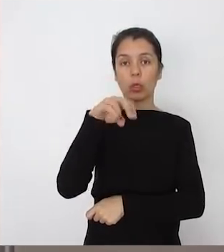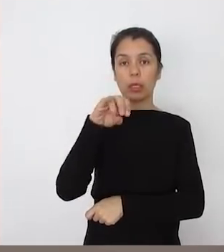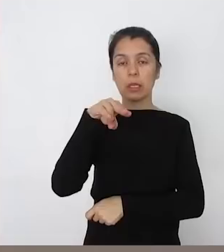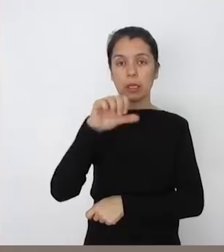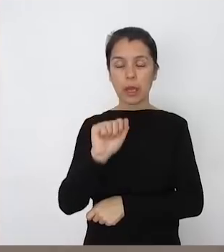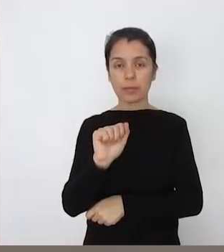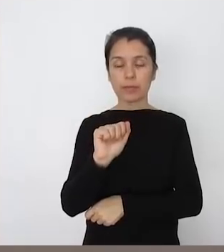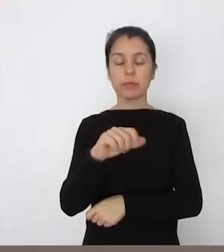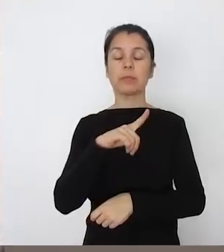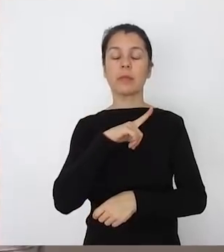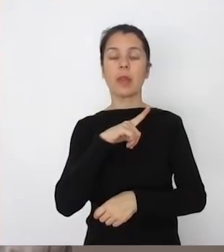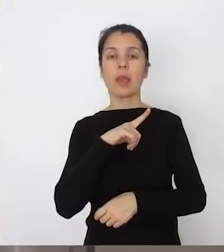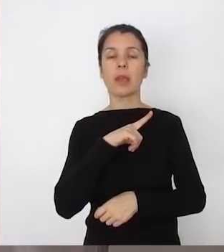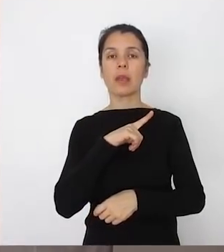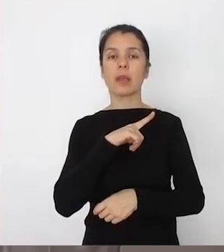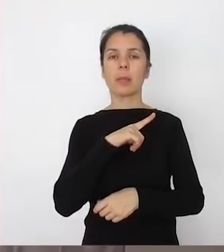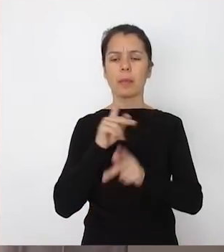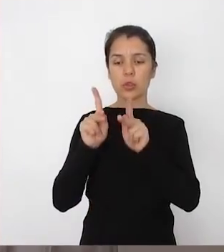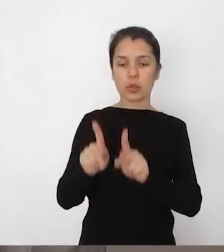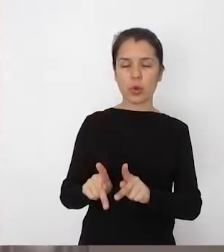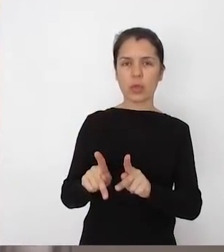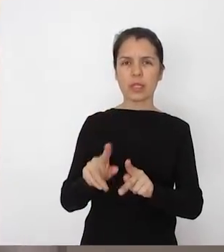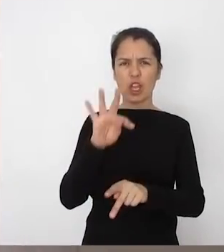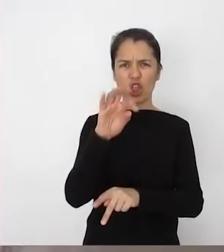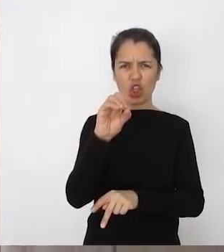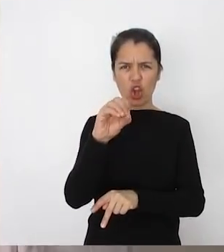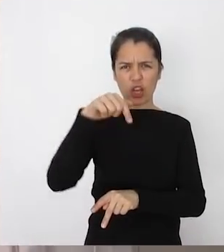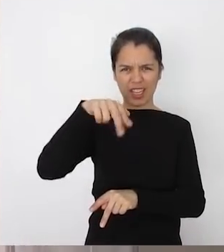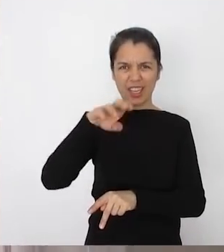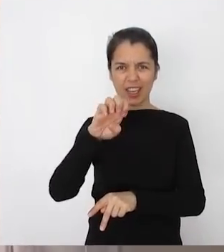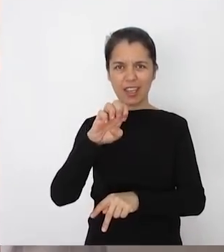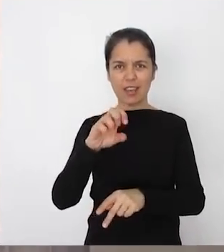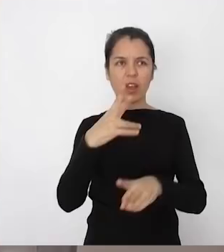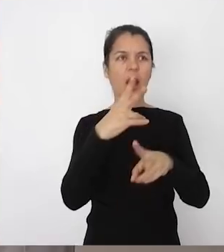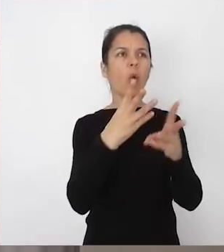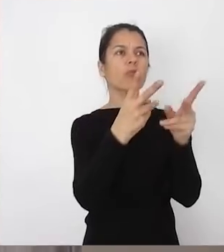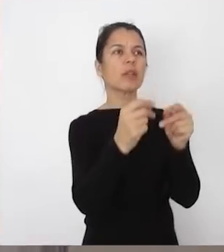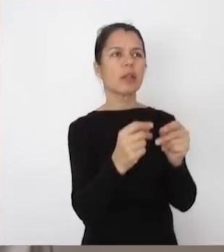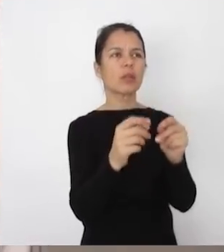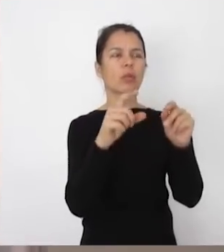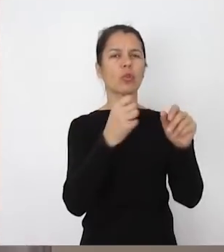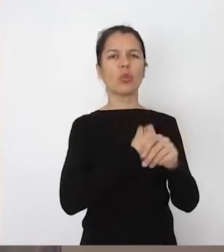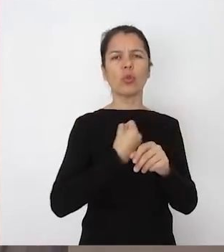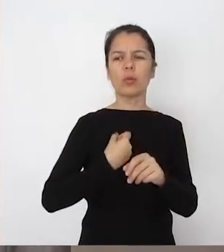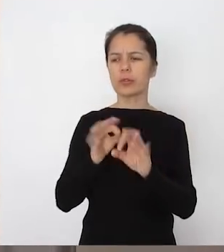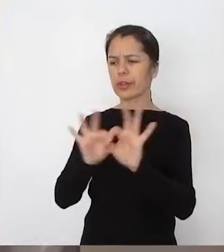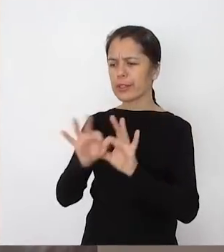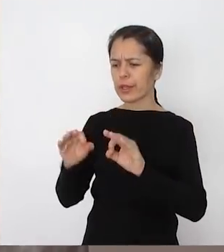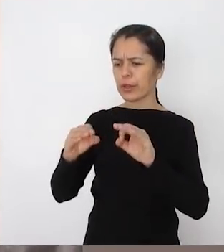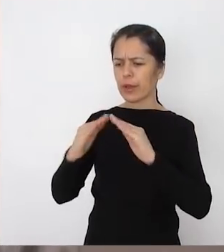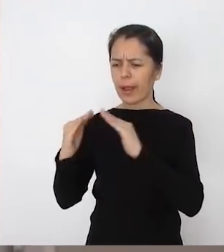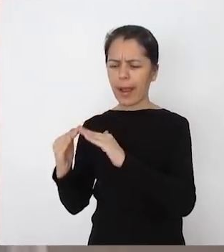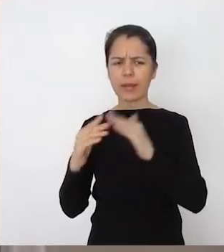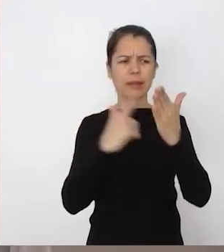fazer em direito, direito, daqui a 2 anos, direito que porcaria, acho que eu vou fazer educação física, vou ser personal, aí dá 2 anos, eu acho que eu vou fazer engenharia, quer dizer, ele